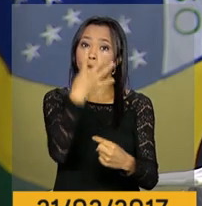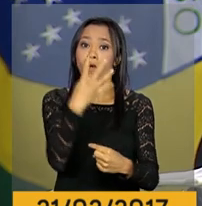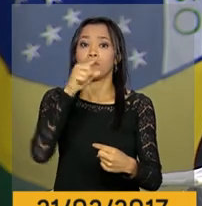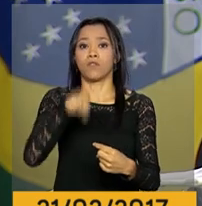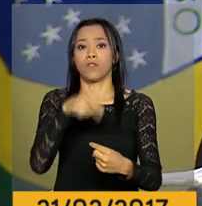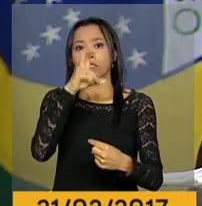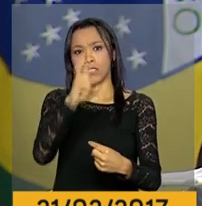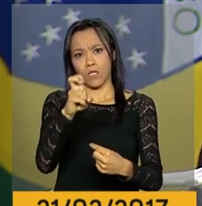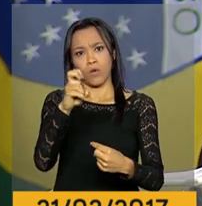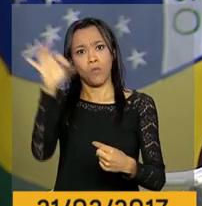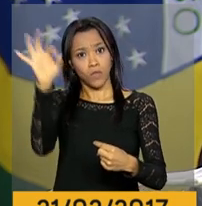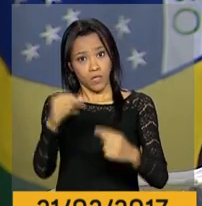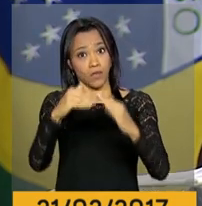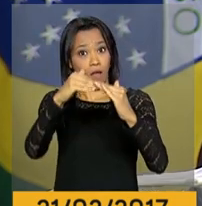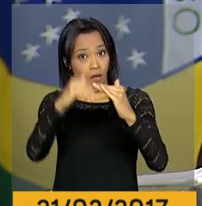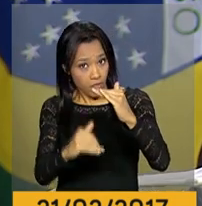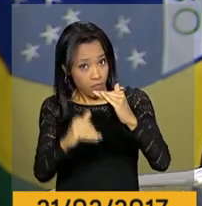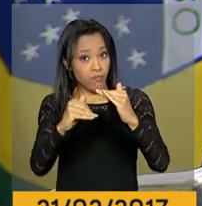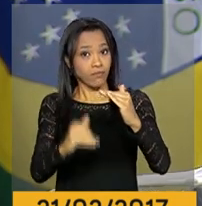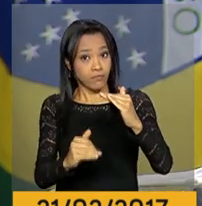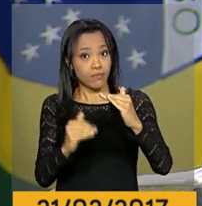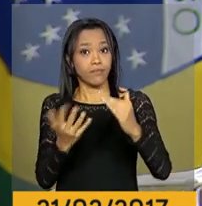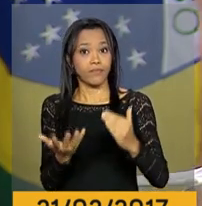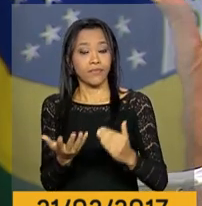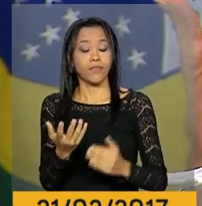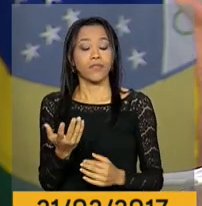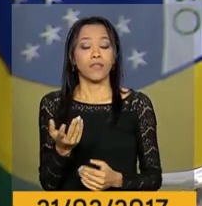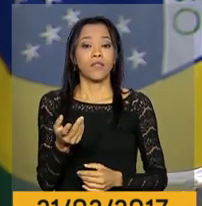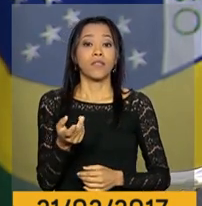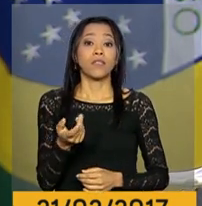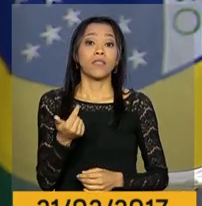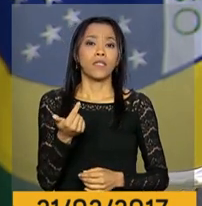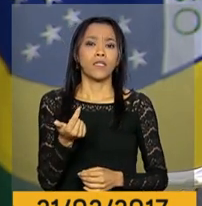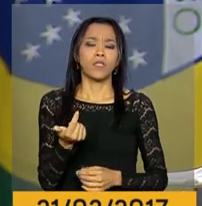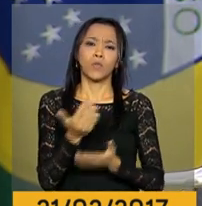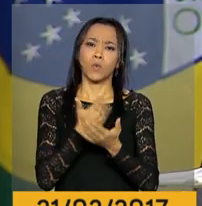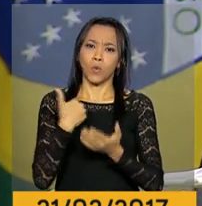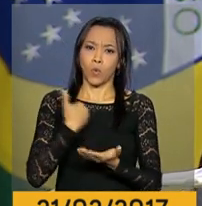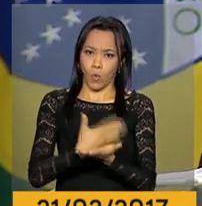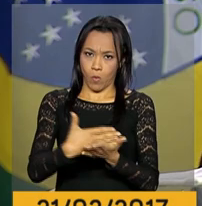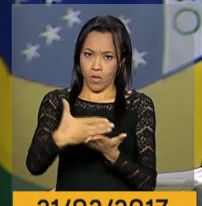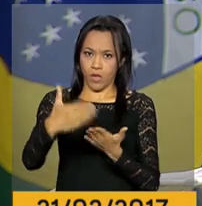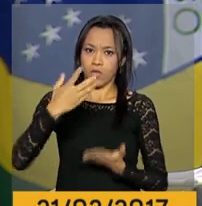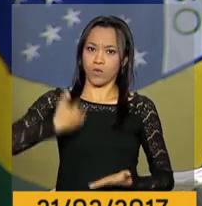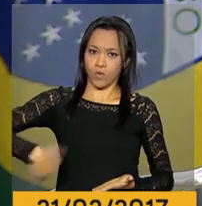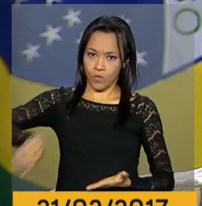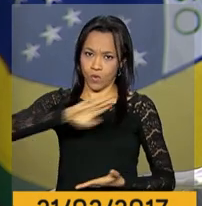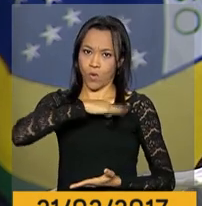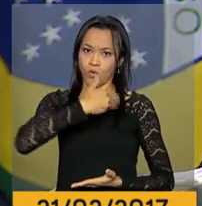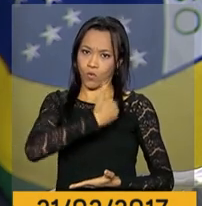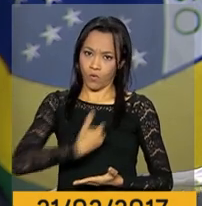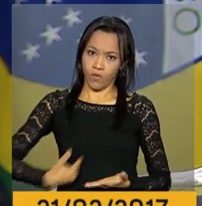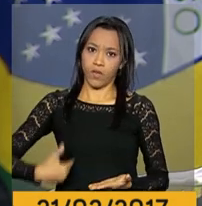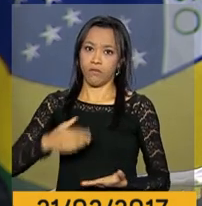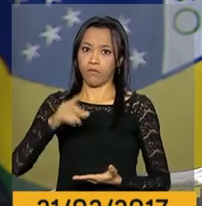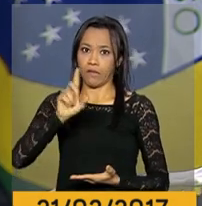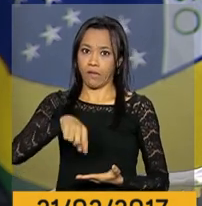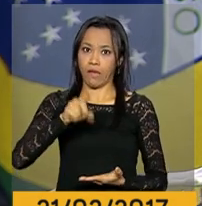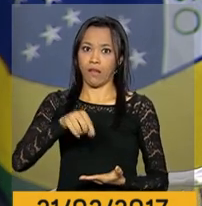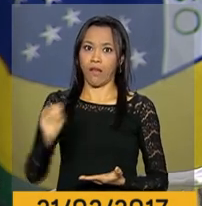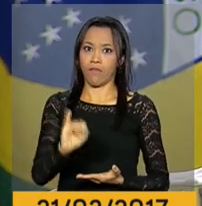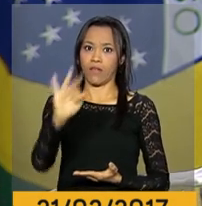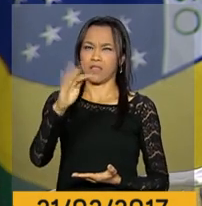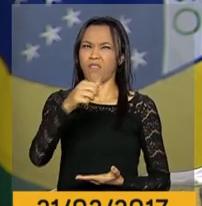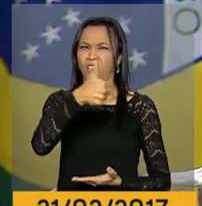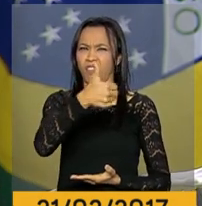45% não foi sem razão que entre o início do nosso governo quando a previsão eraa de 10 e